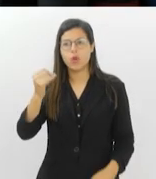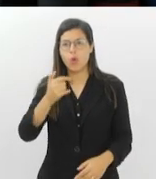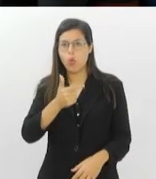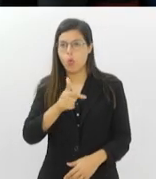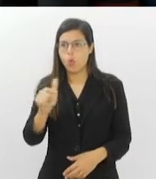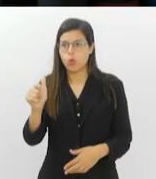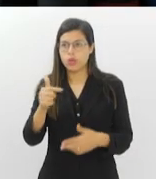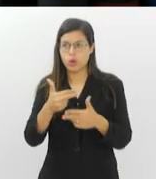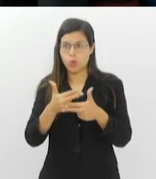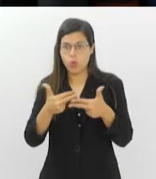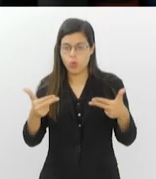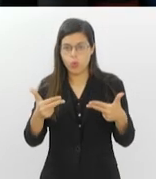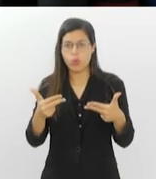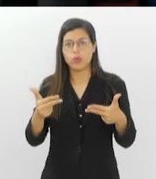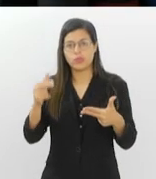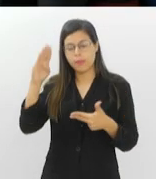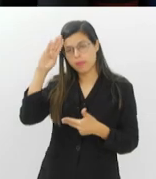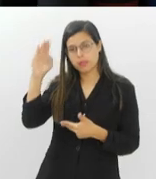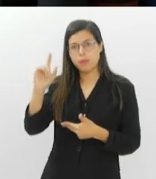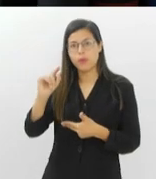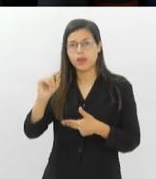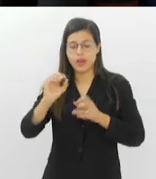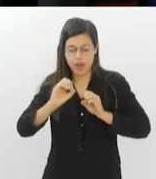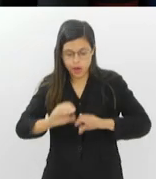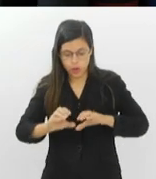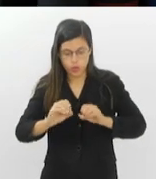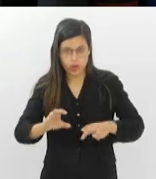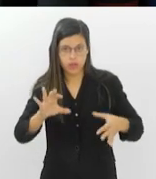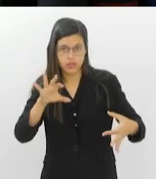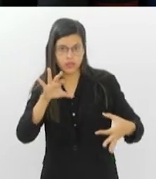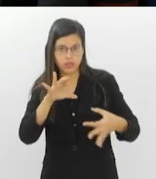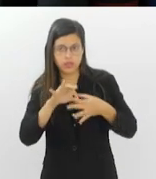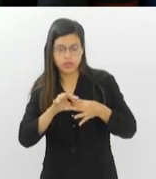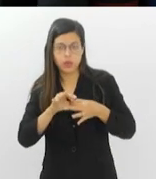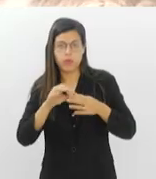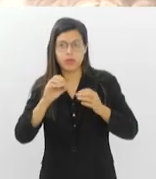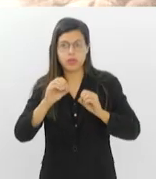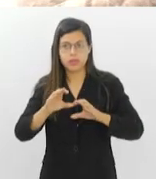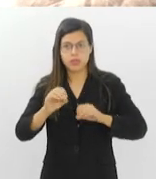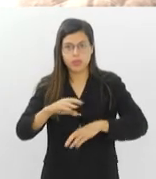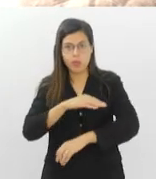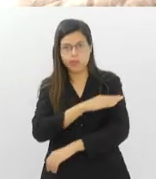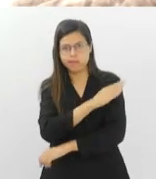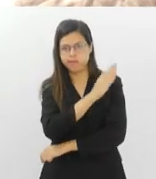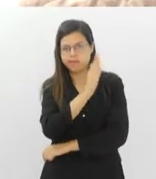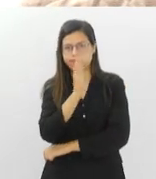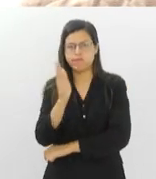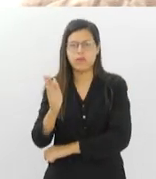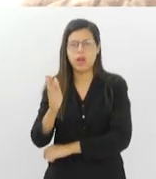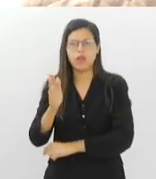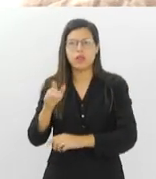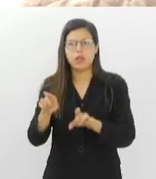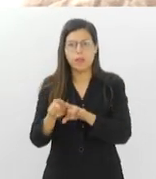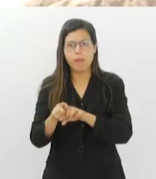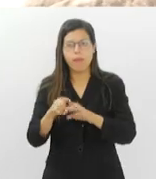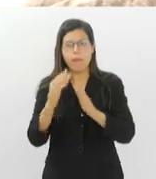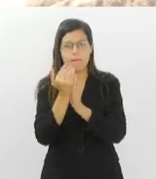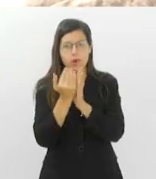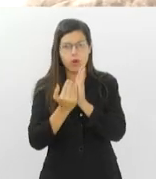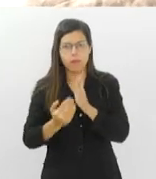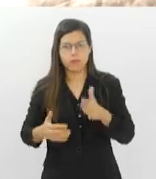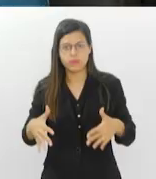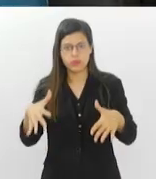fator essencial é a educação aliada ao ensino de tempo integral com programas de inclusão social de